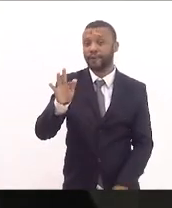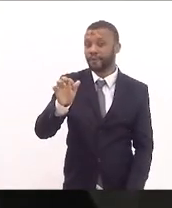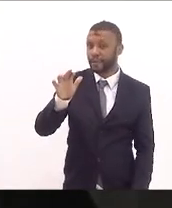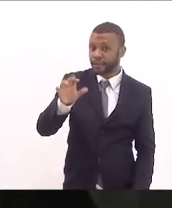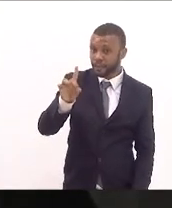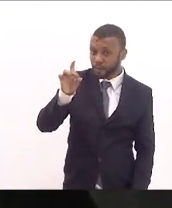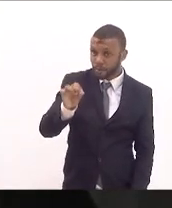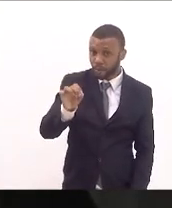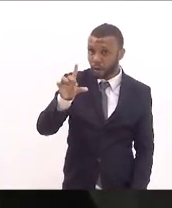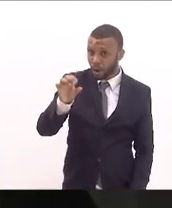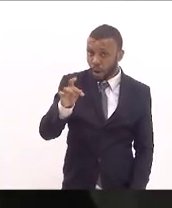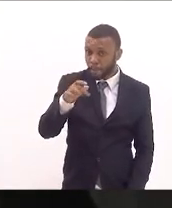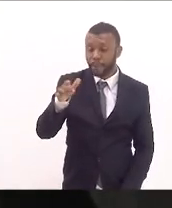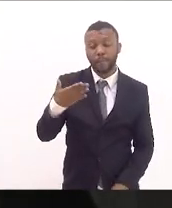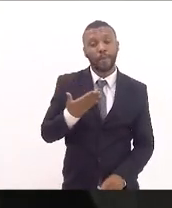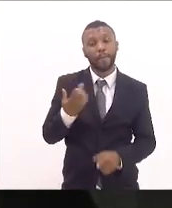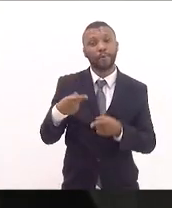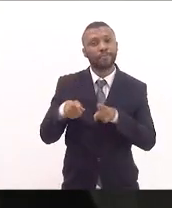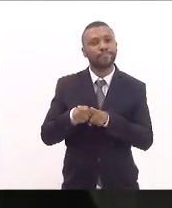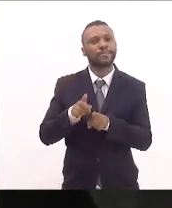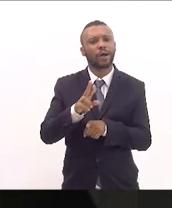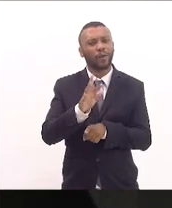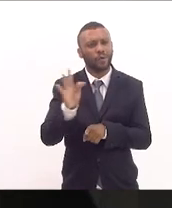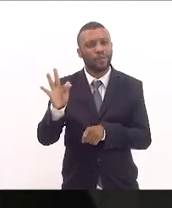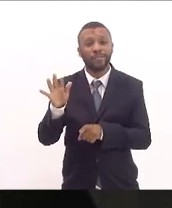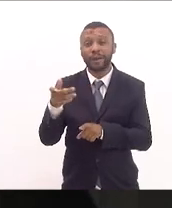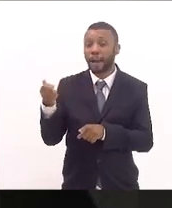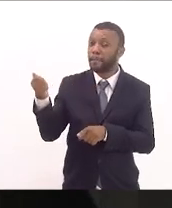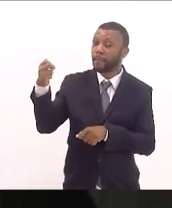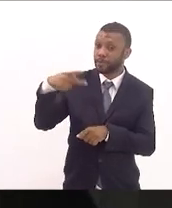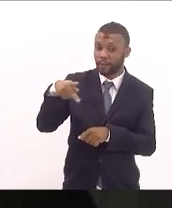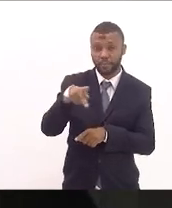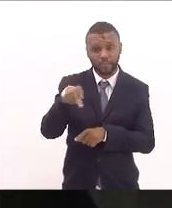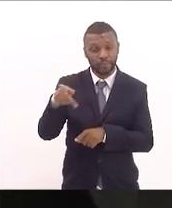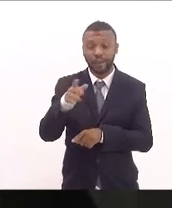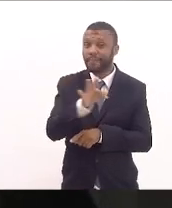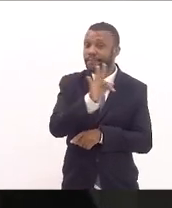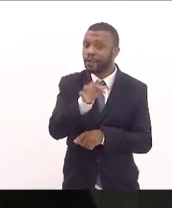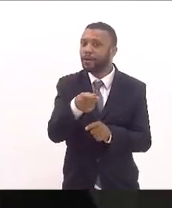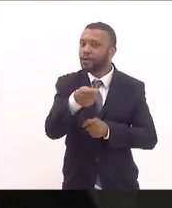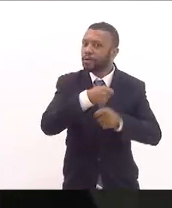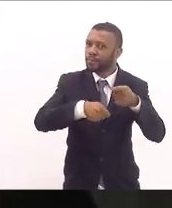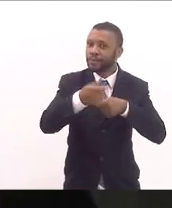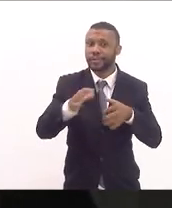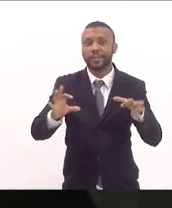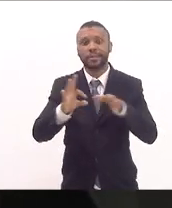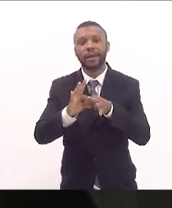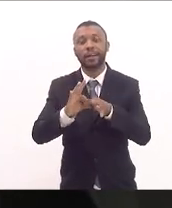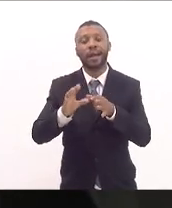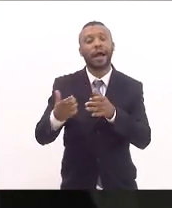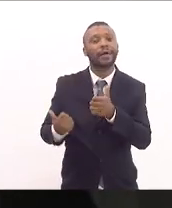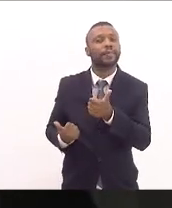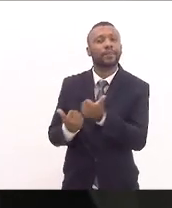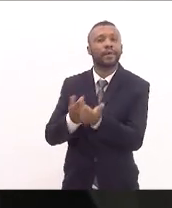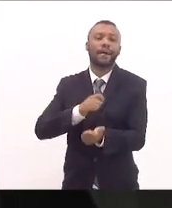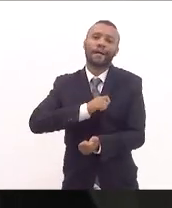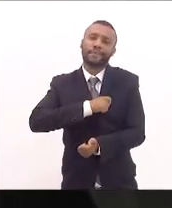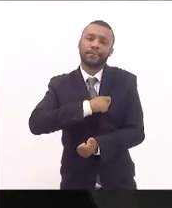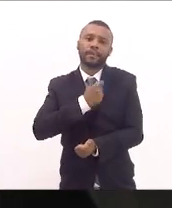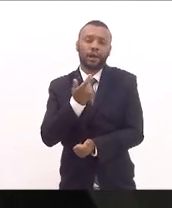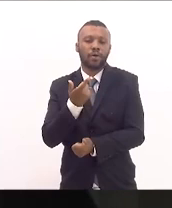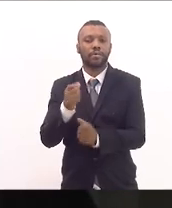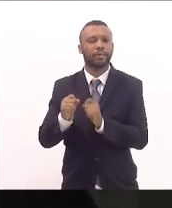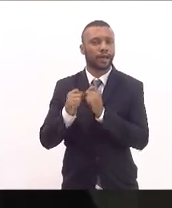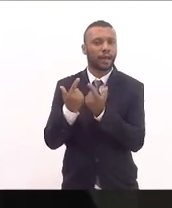vários mandatos meu colega na USP Professor aposentado na Faculdade de Economia que integra Assessoria fiscal Daleste coordenada pelo professor Mauro Osório